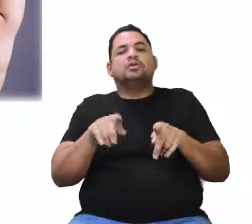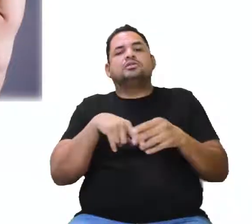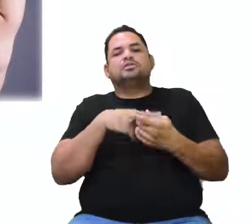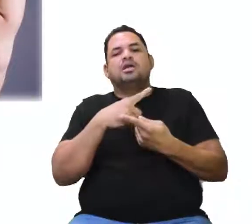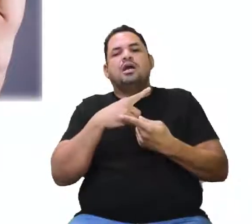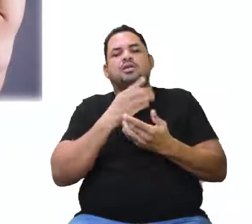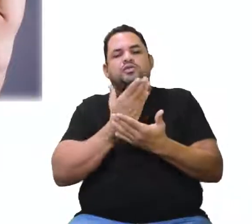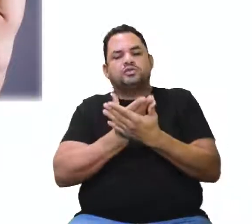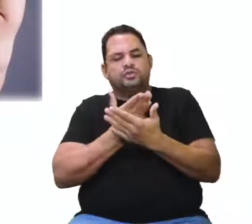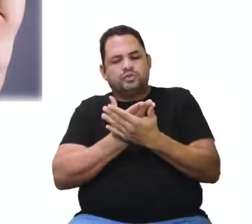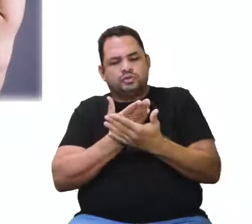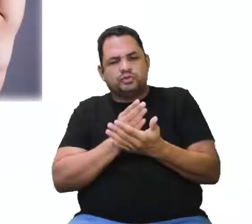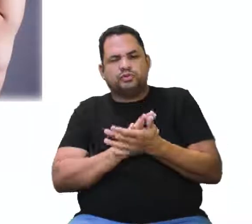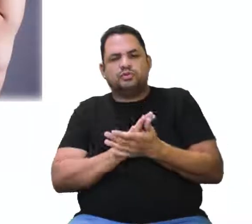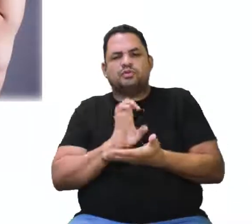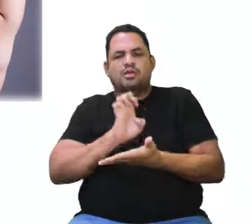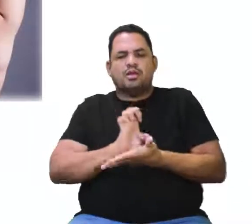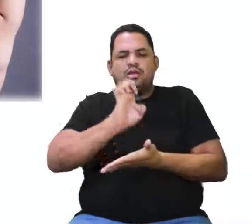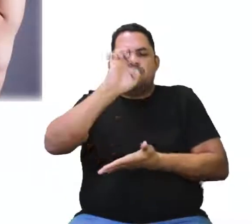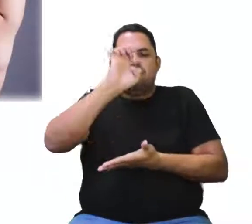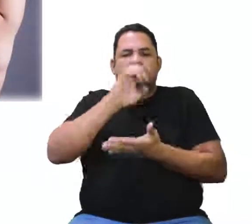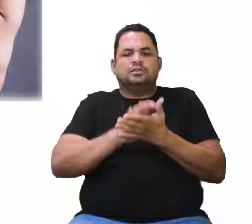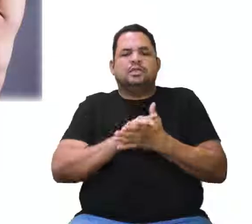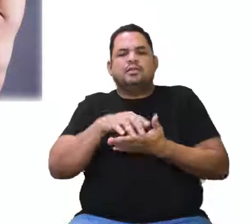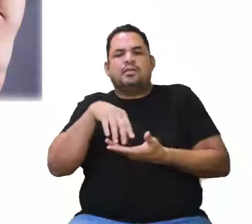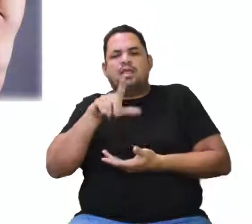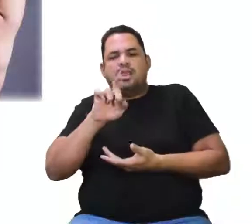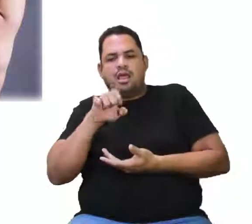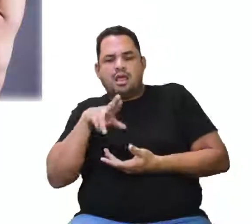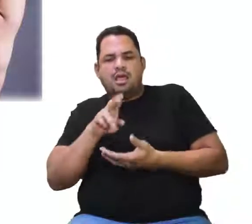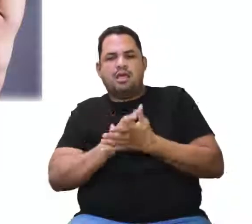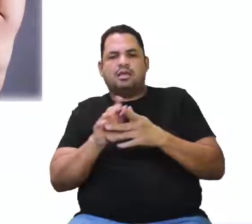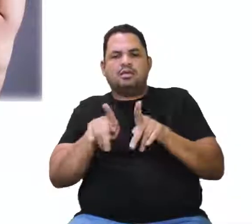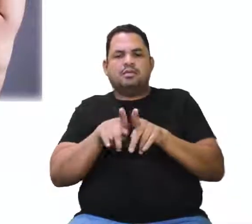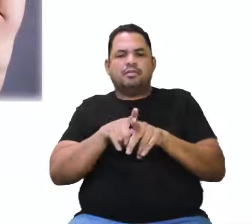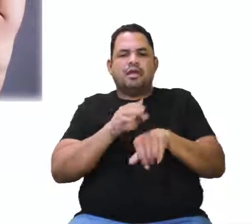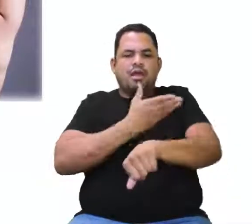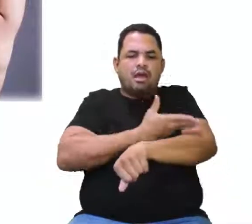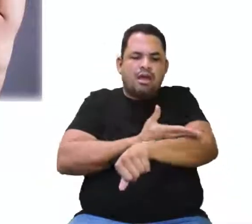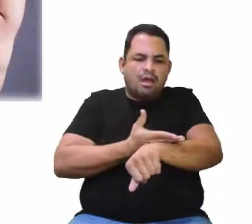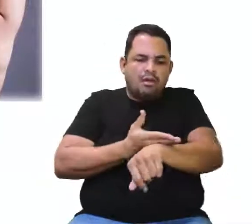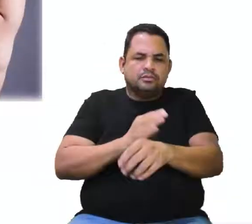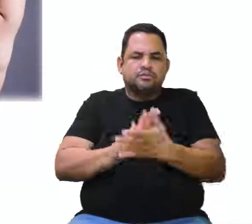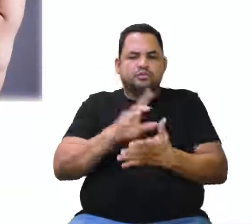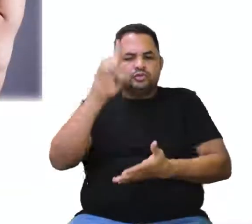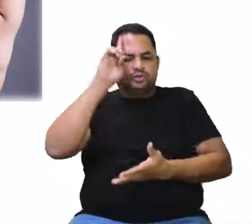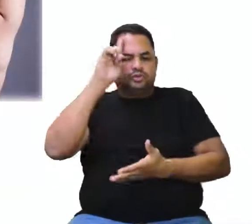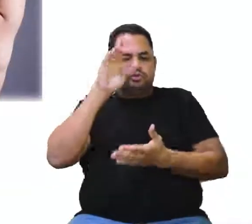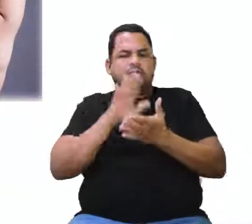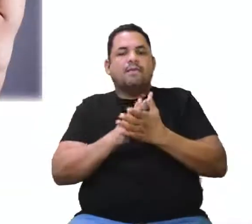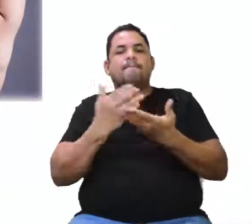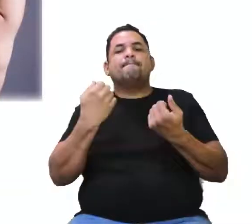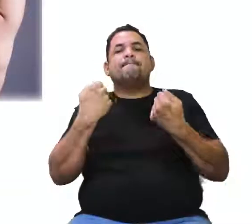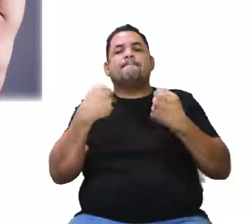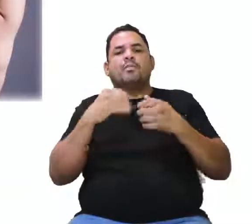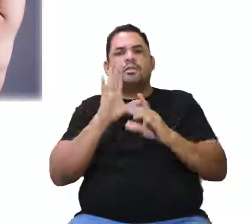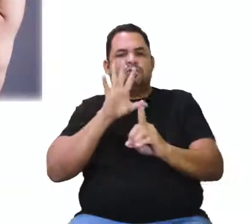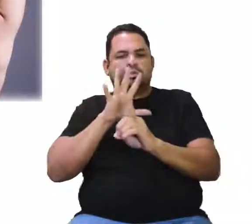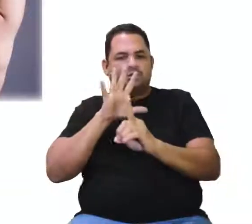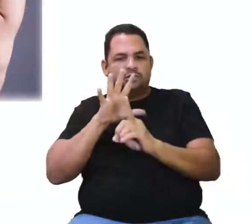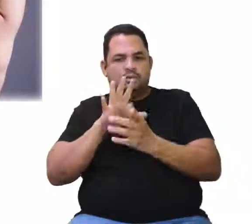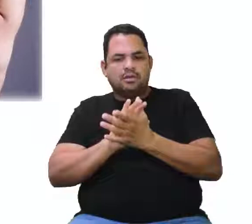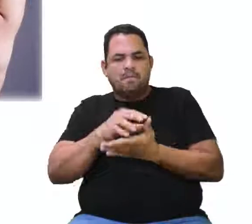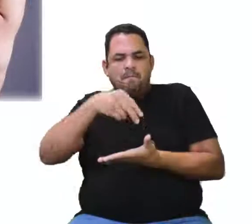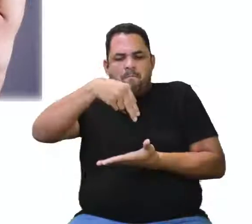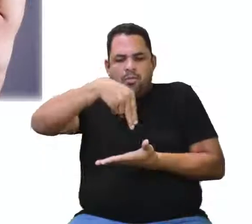ergonomia, a gente já estudou aí sobre Lé, a gente já apontou que alguns hábitos do cotidiano podem acometer, a